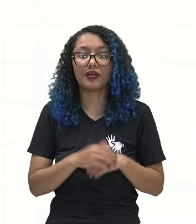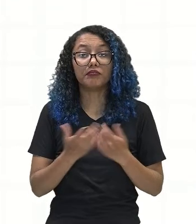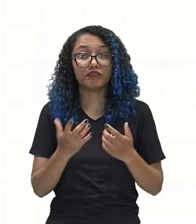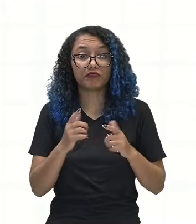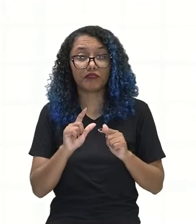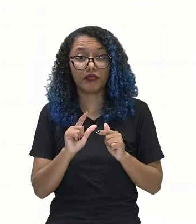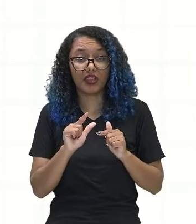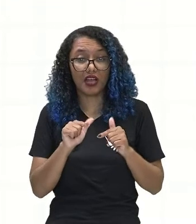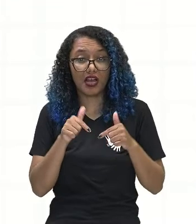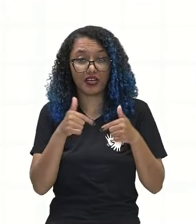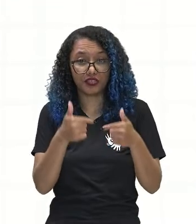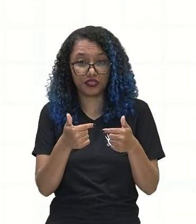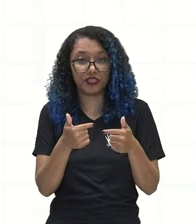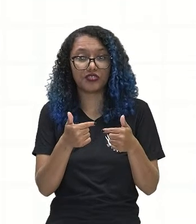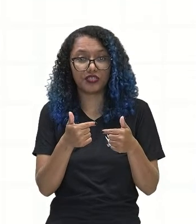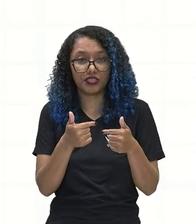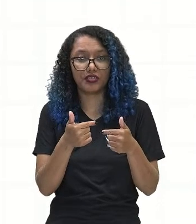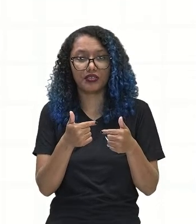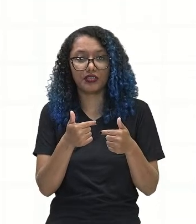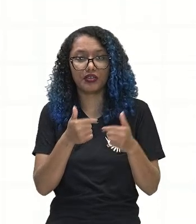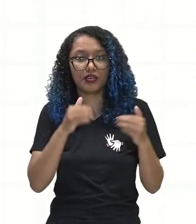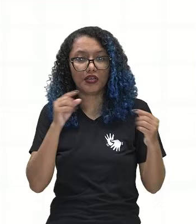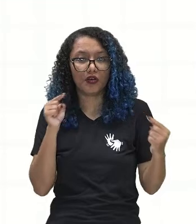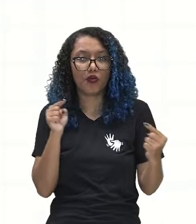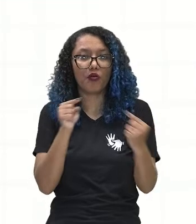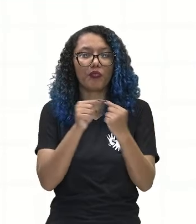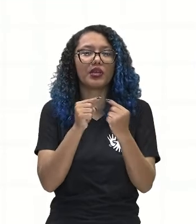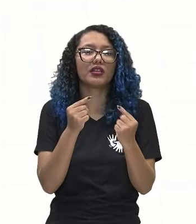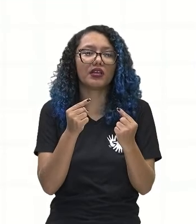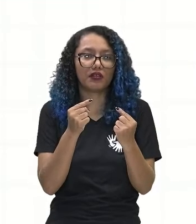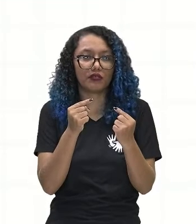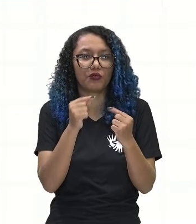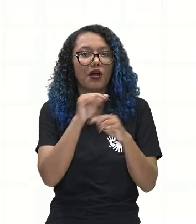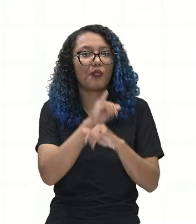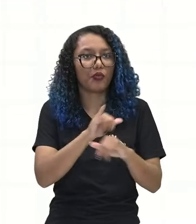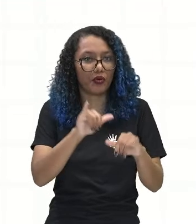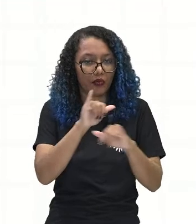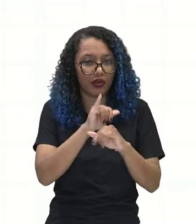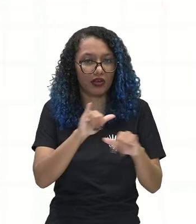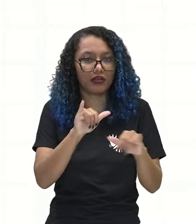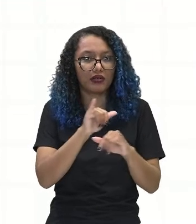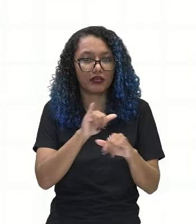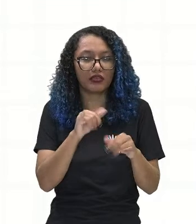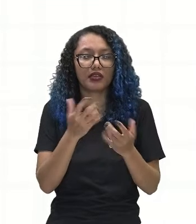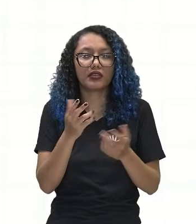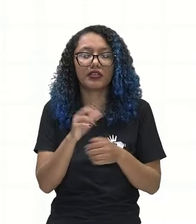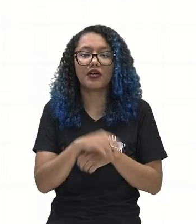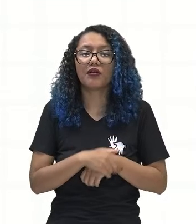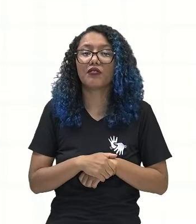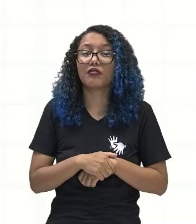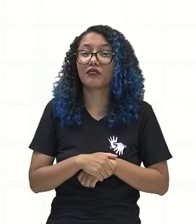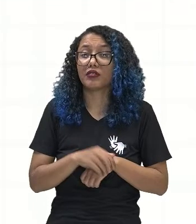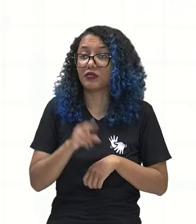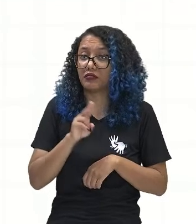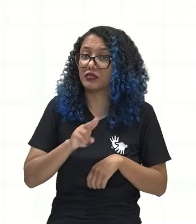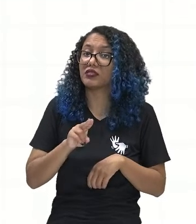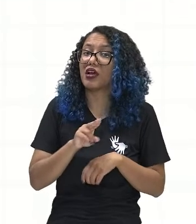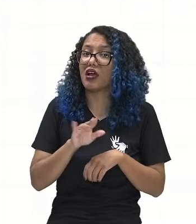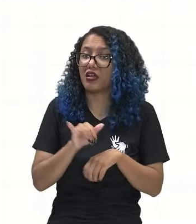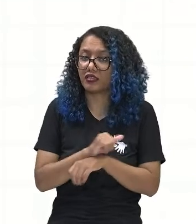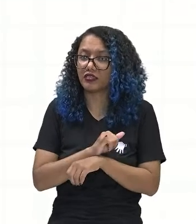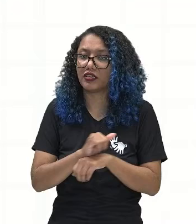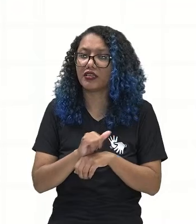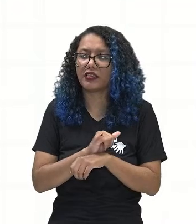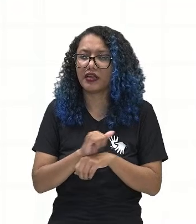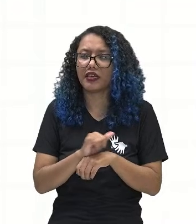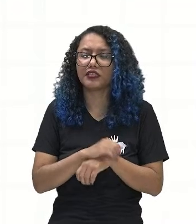A intencionalidade, o objetivo da propaganda. Então, vão utilizar algumas estratégias de persuasão, né, que